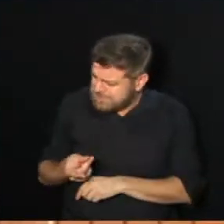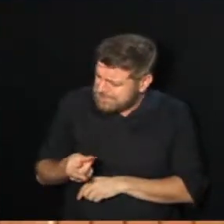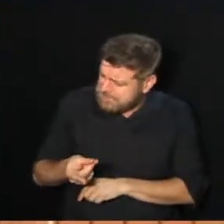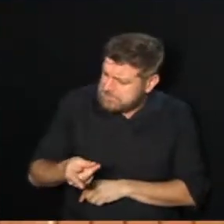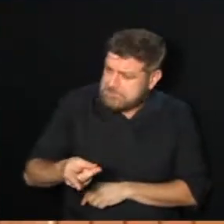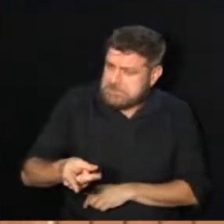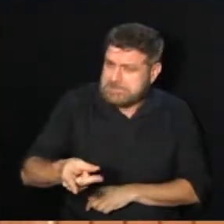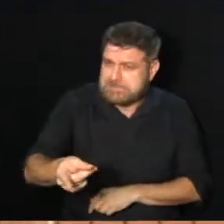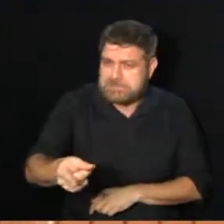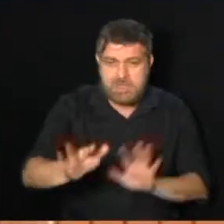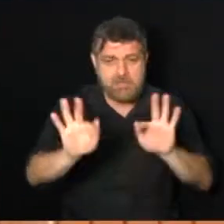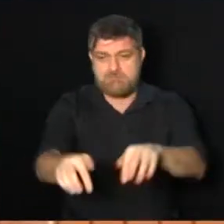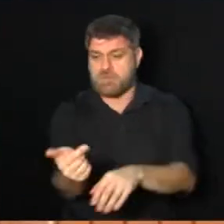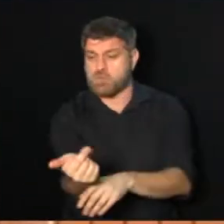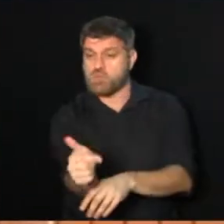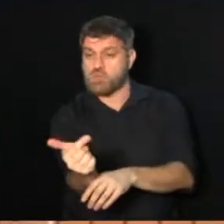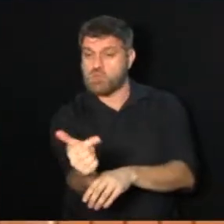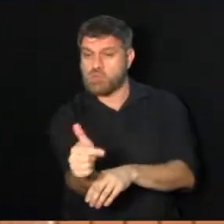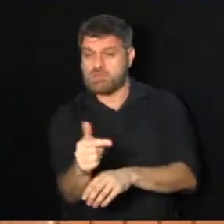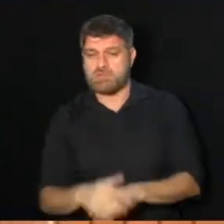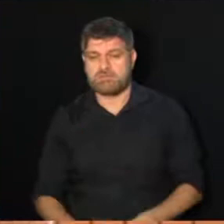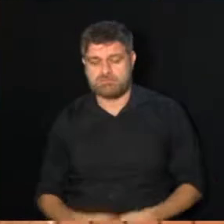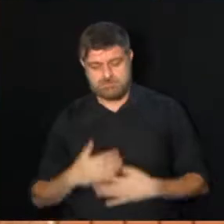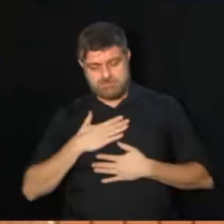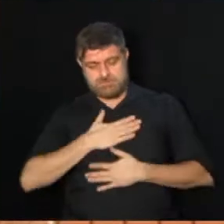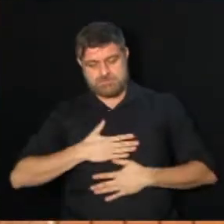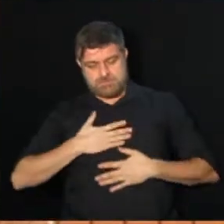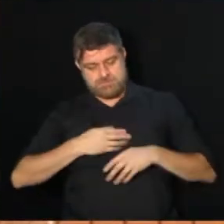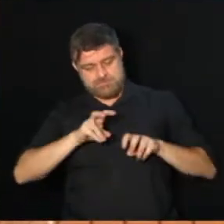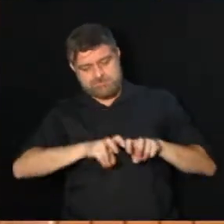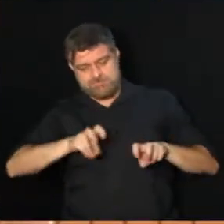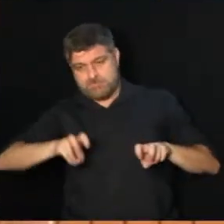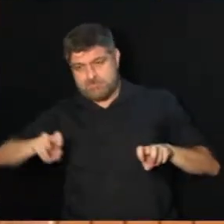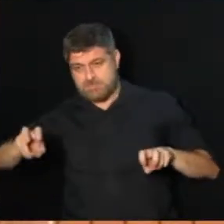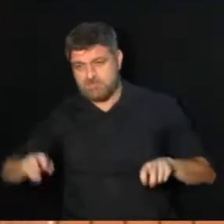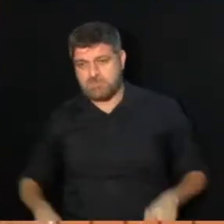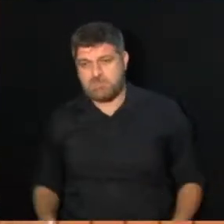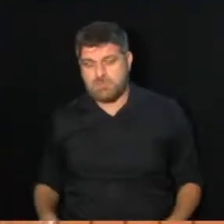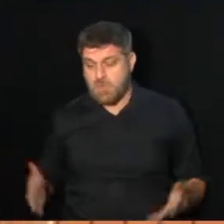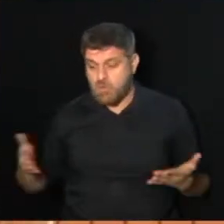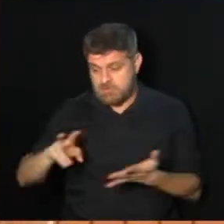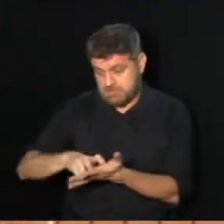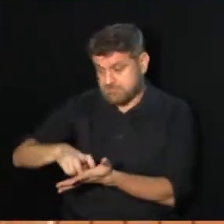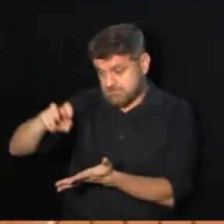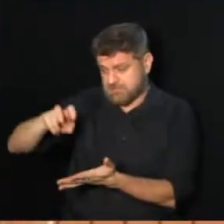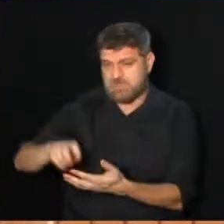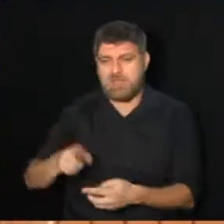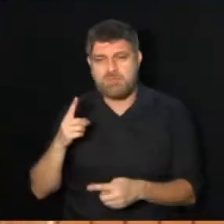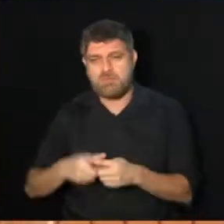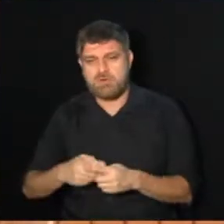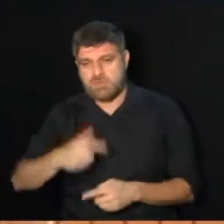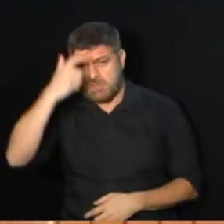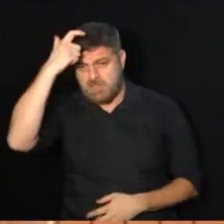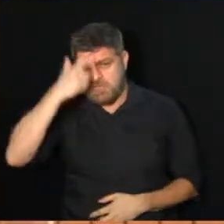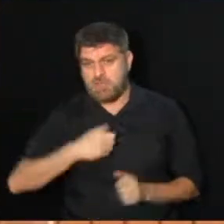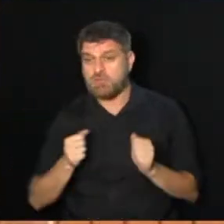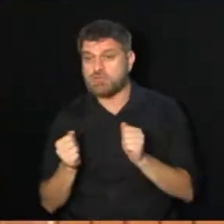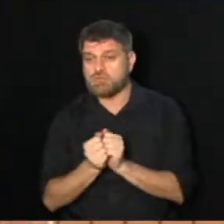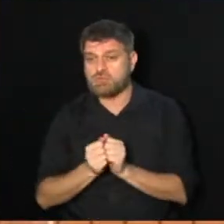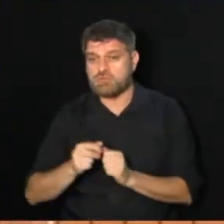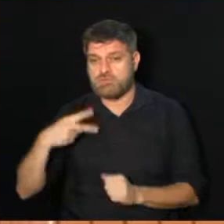mas queria dizer que é uma grande honra compor essa mesa na manhã de hoje, porque tanto eu como o Thiago